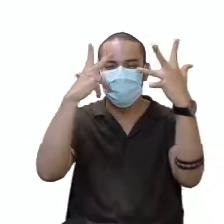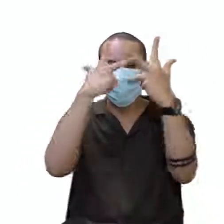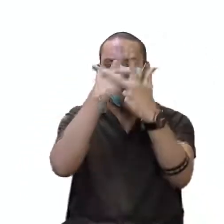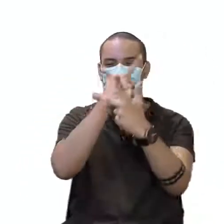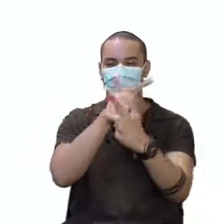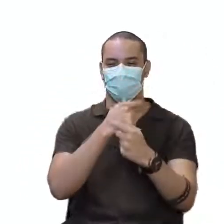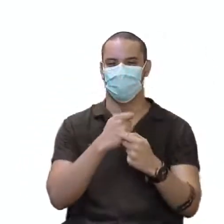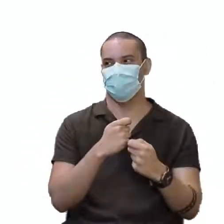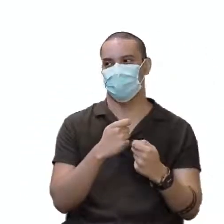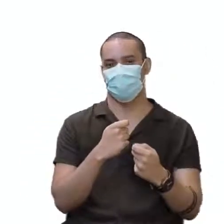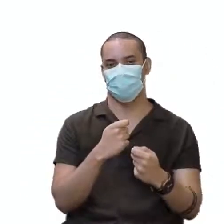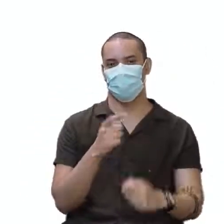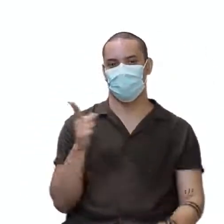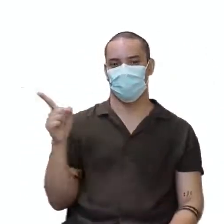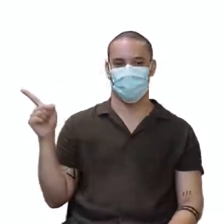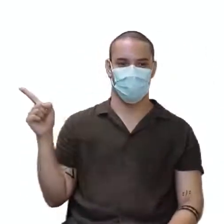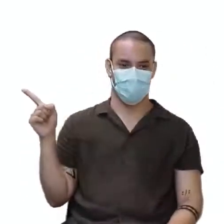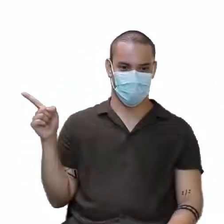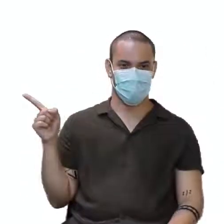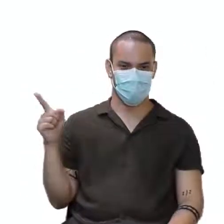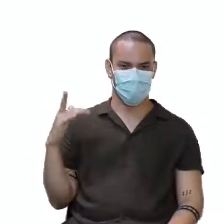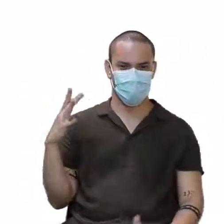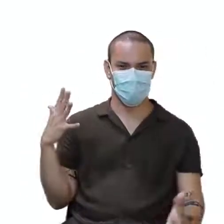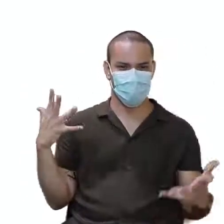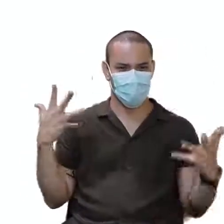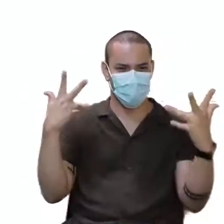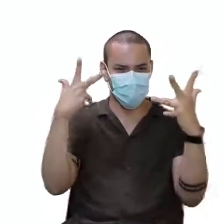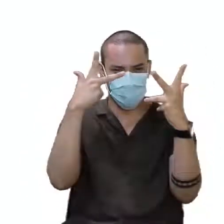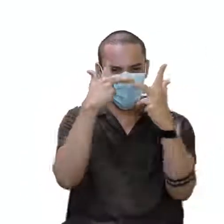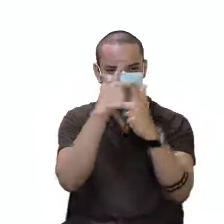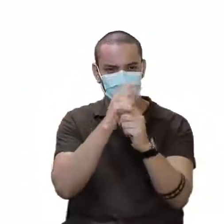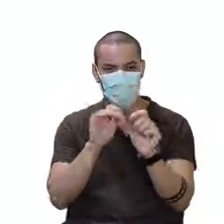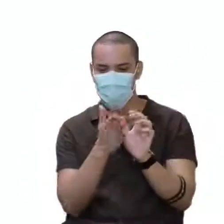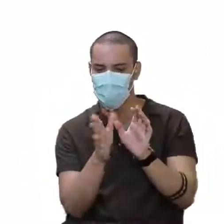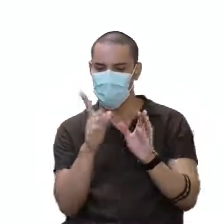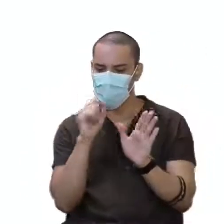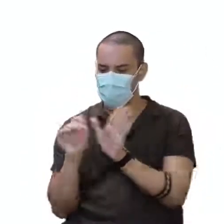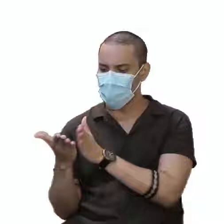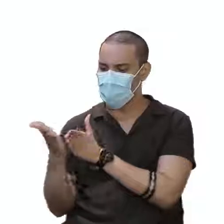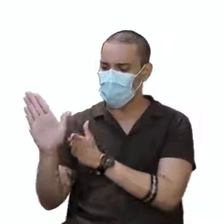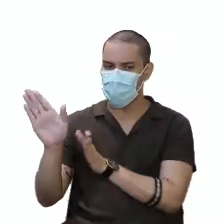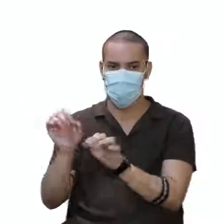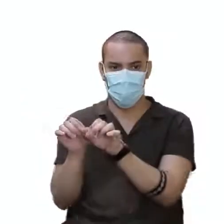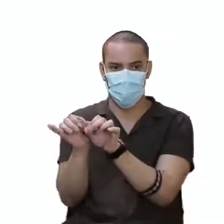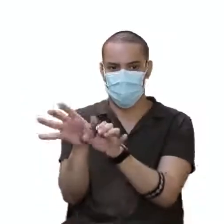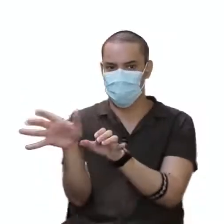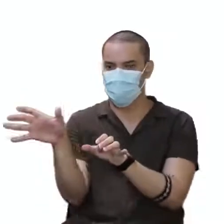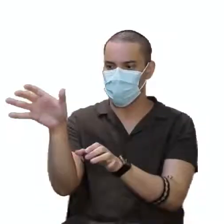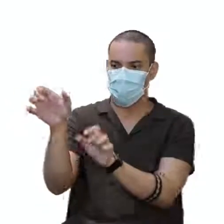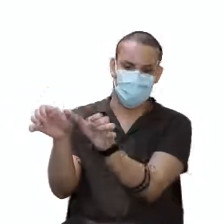gente. Olha os meandros, né, desse rio. Olha que lindo, gente.